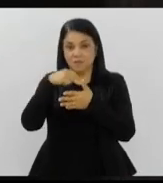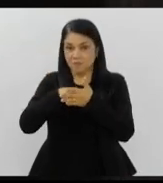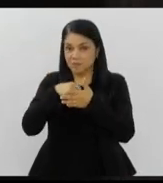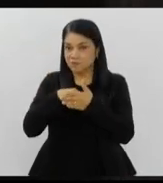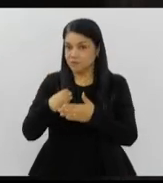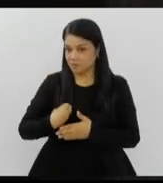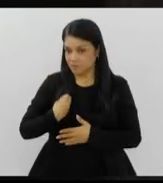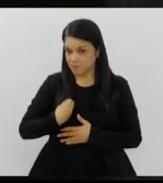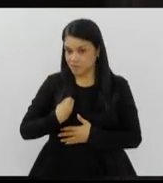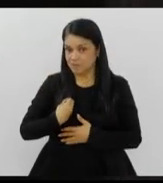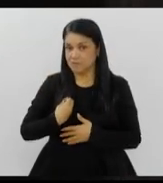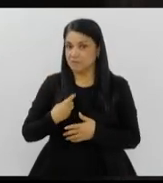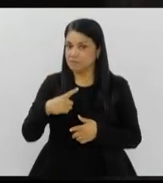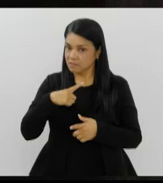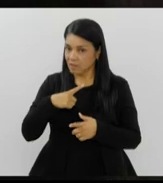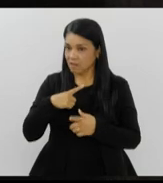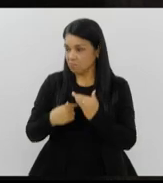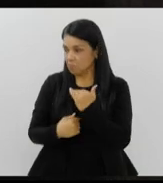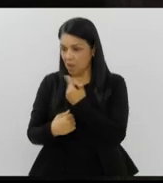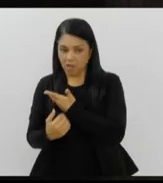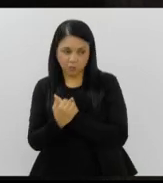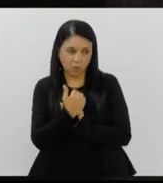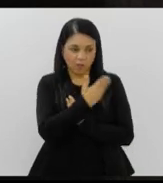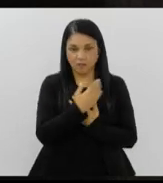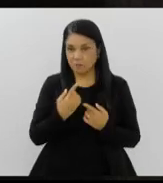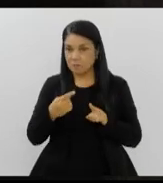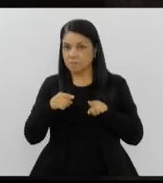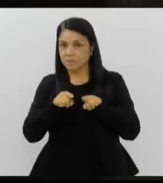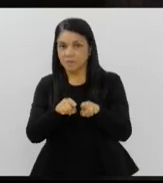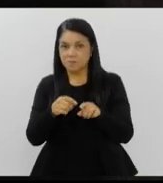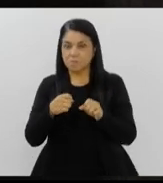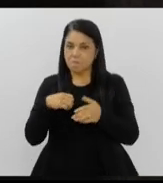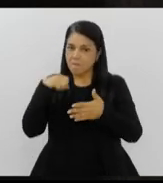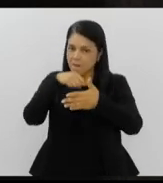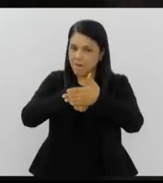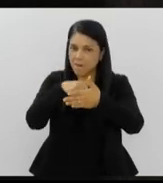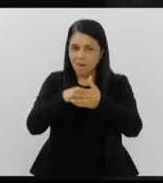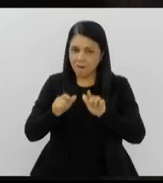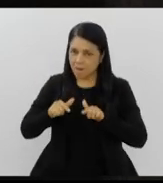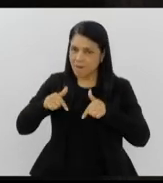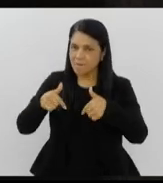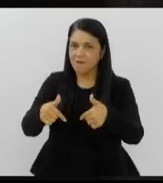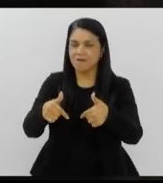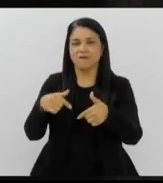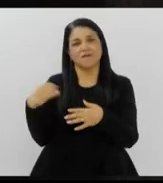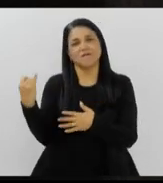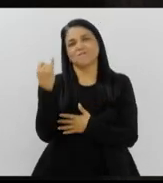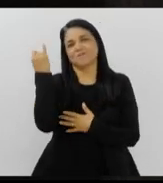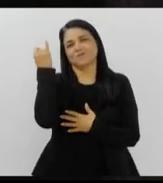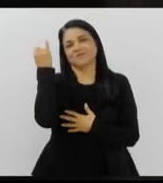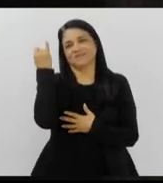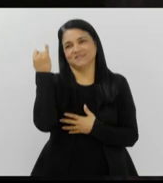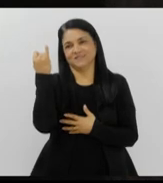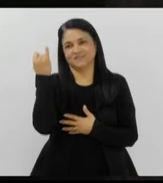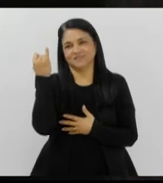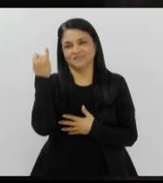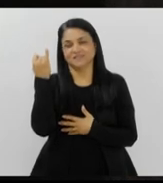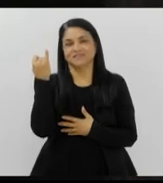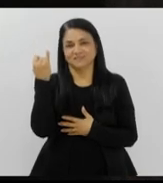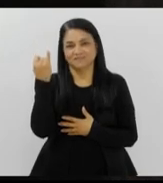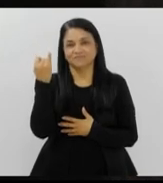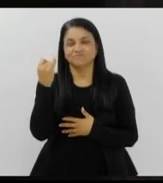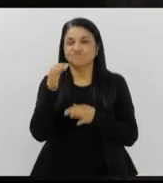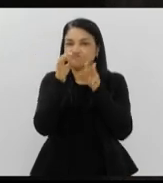e sempre ter parceiros do lado para o bom combate, para a boa corrida, eu acho que é importante isso daqui. Então, acho que é mais